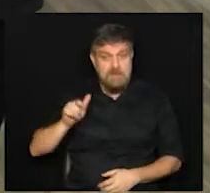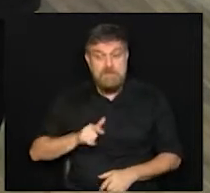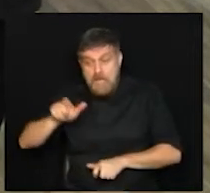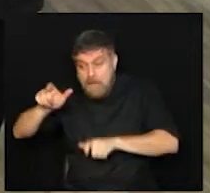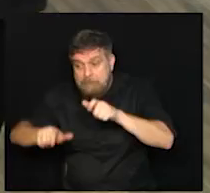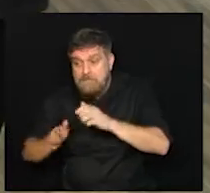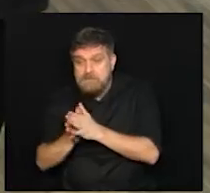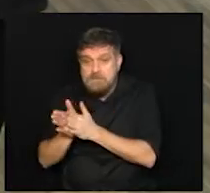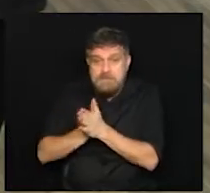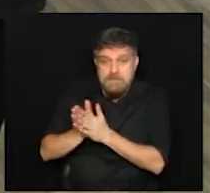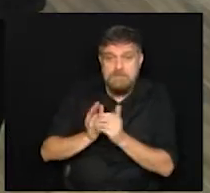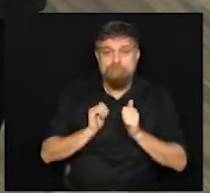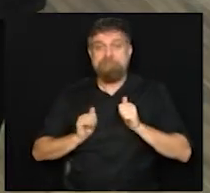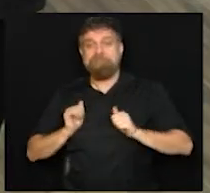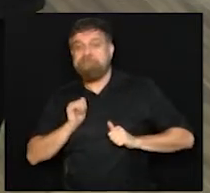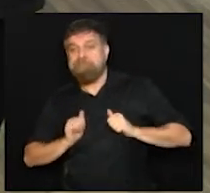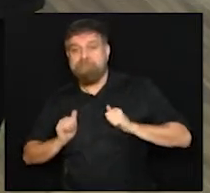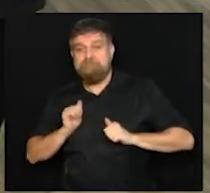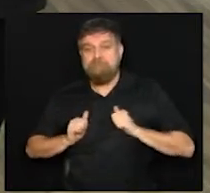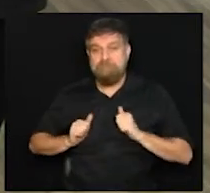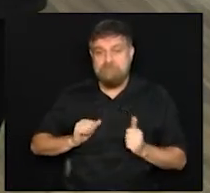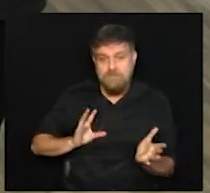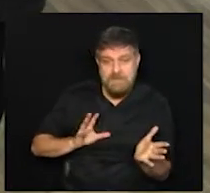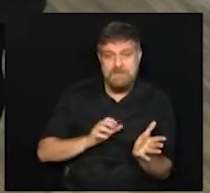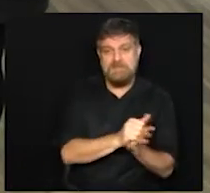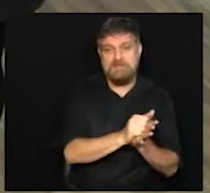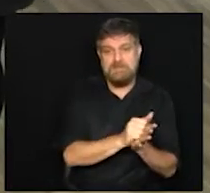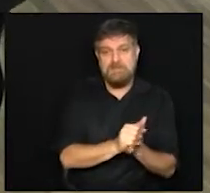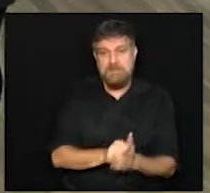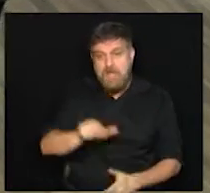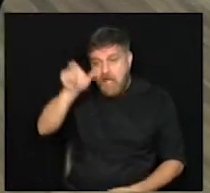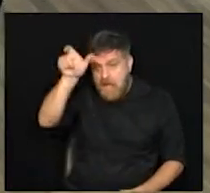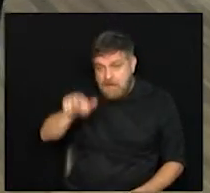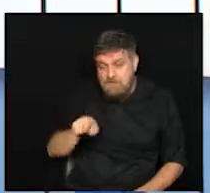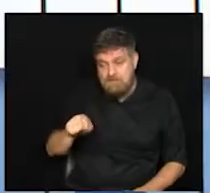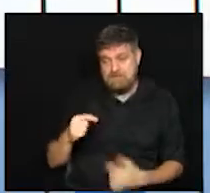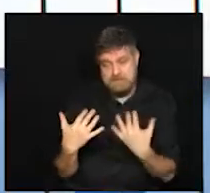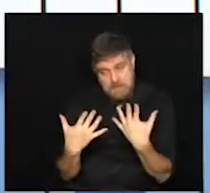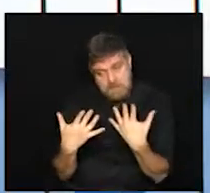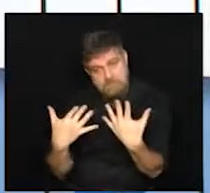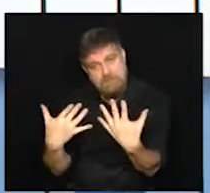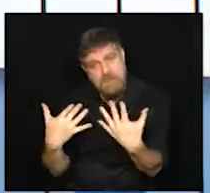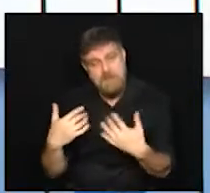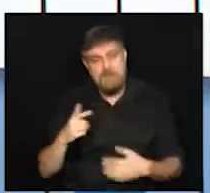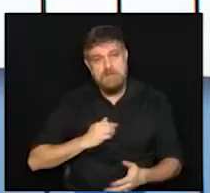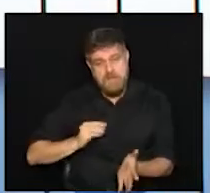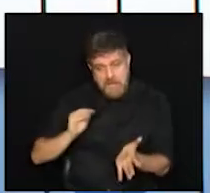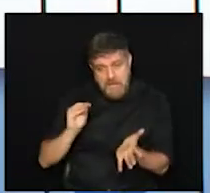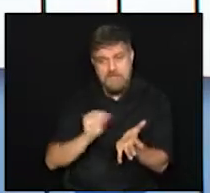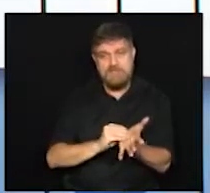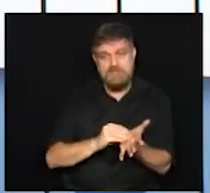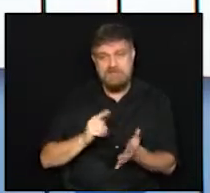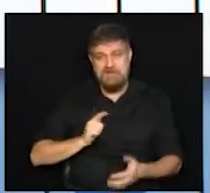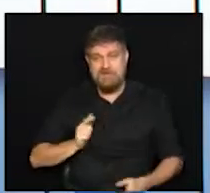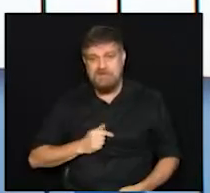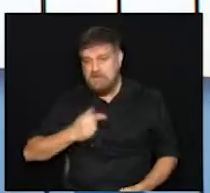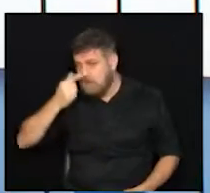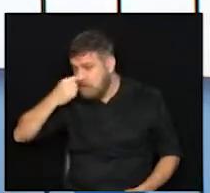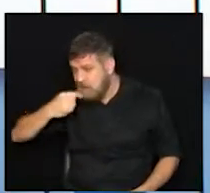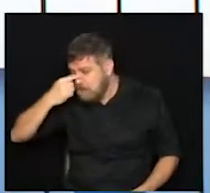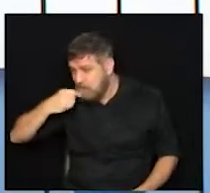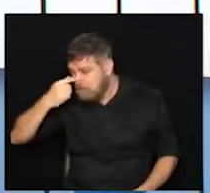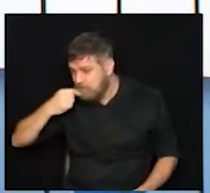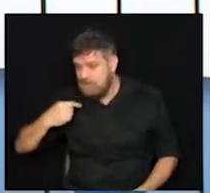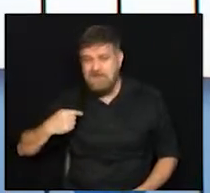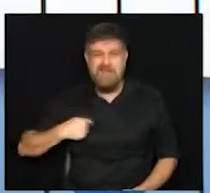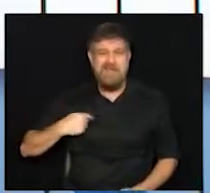aguardo, ansioso por esse agendamento. Então, se você que está em casa agendou, está com síndrome gripal, olha,